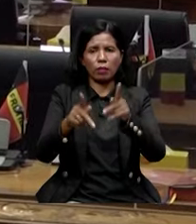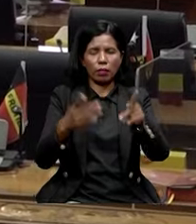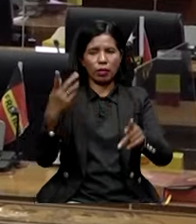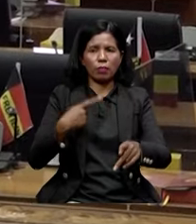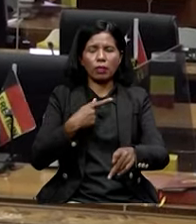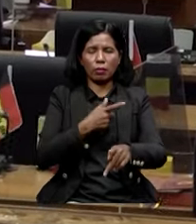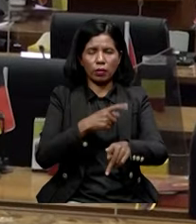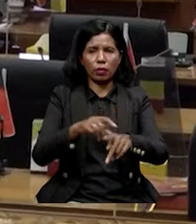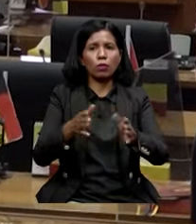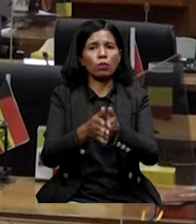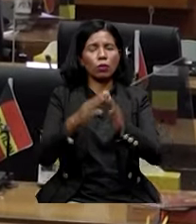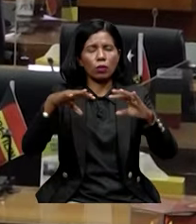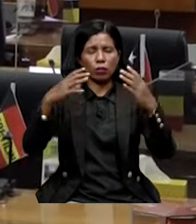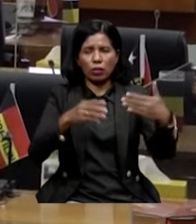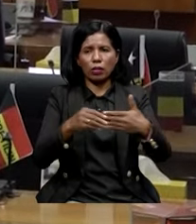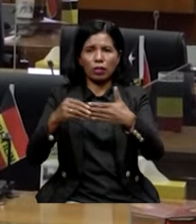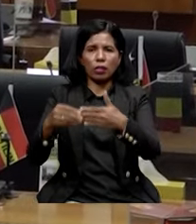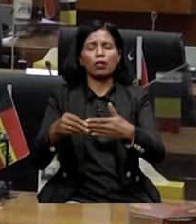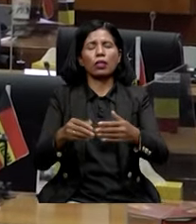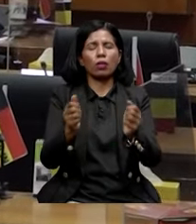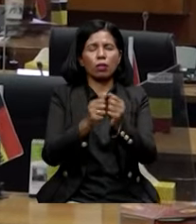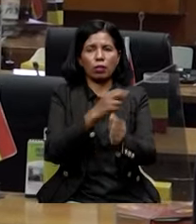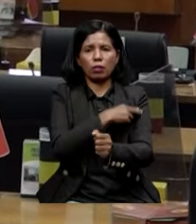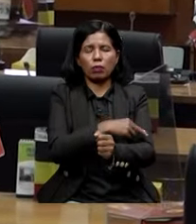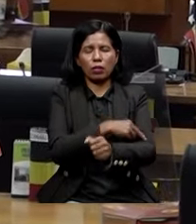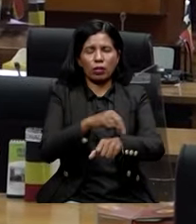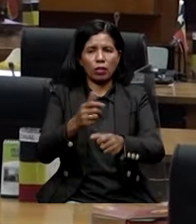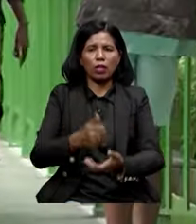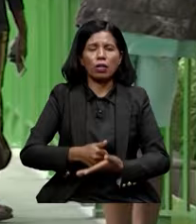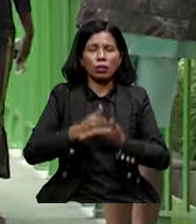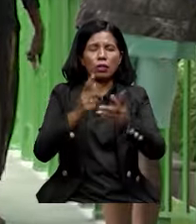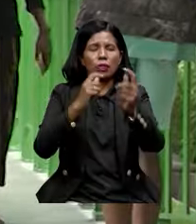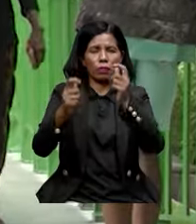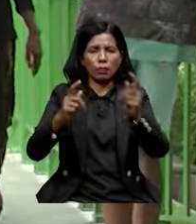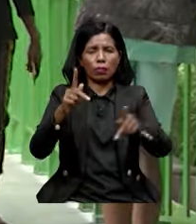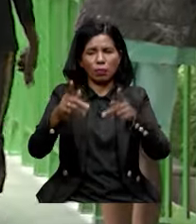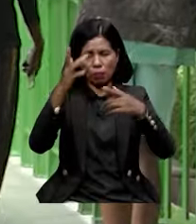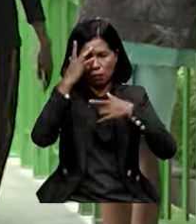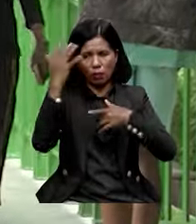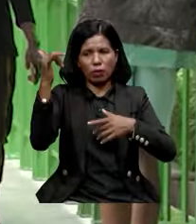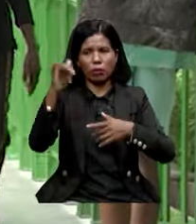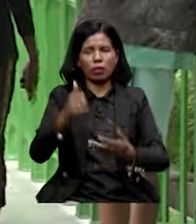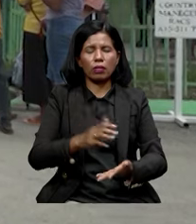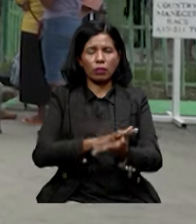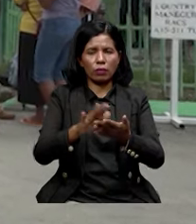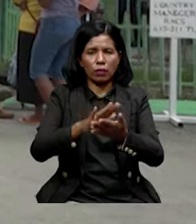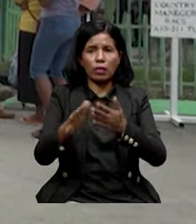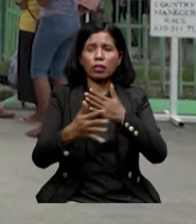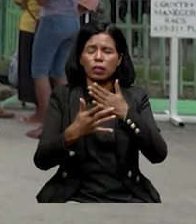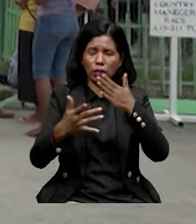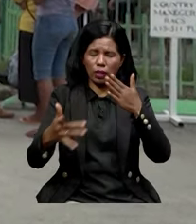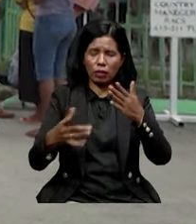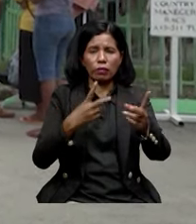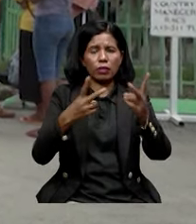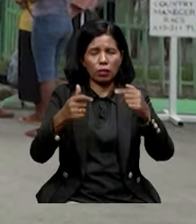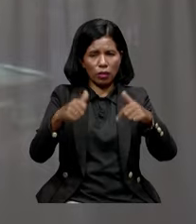husu comisão organizadora atu coordena o Hospital Nacional onde facilita transporte para paciente sira nebe faceran durante a visita Papa Francisco